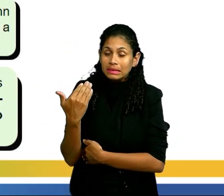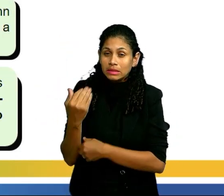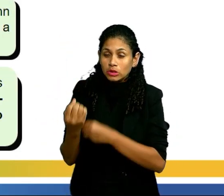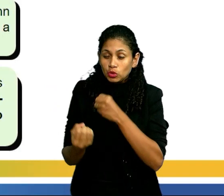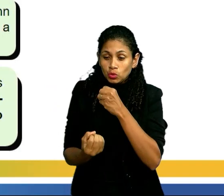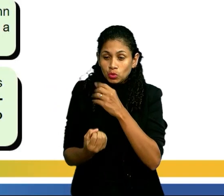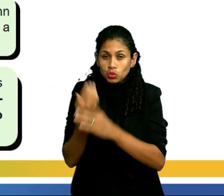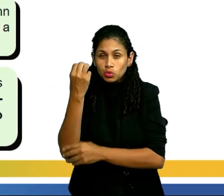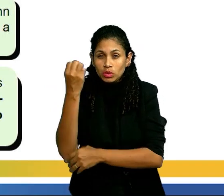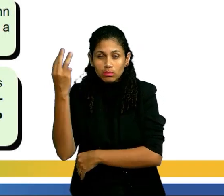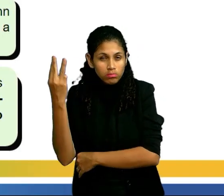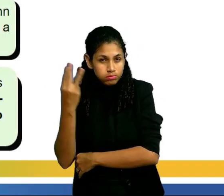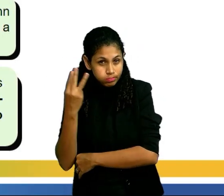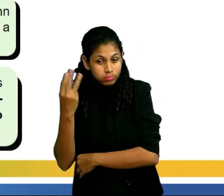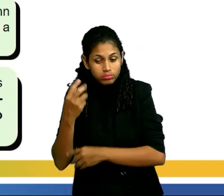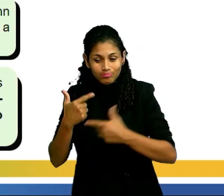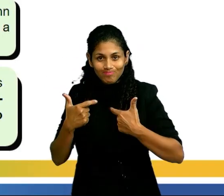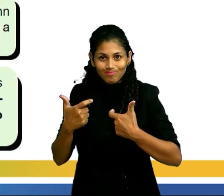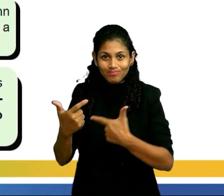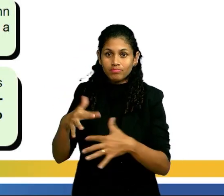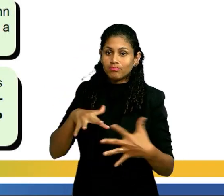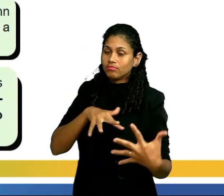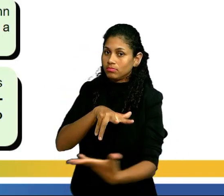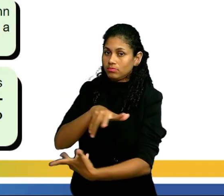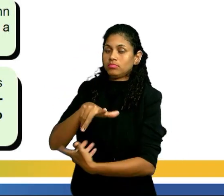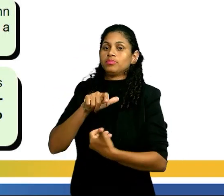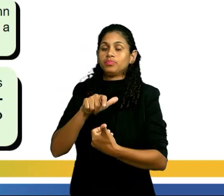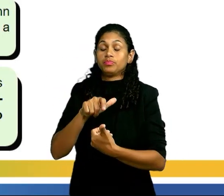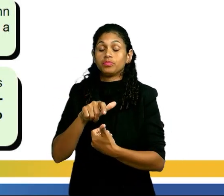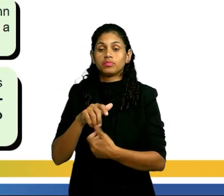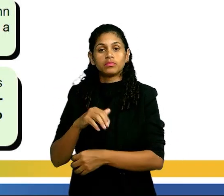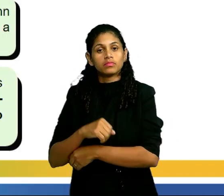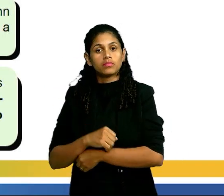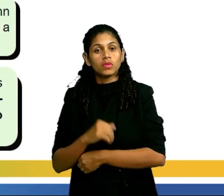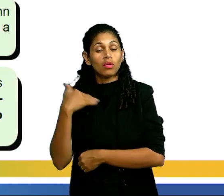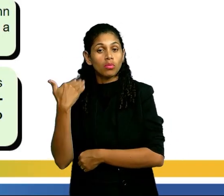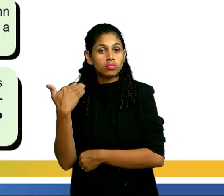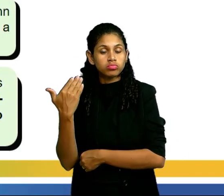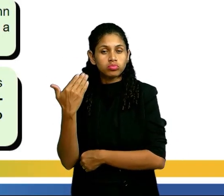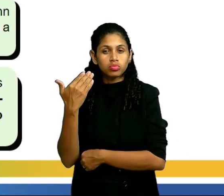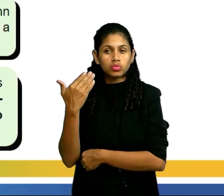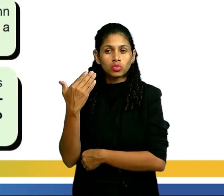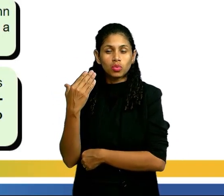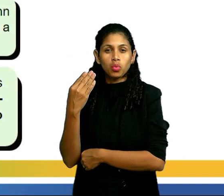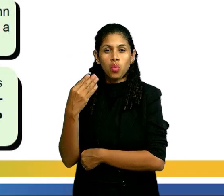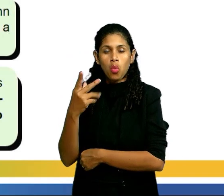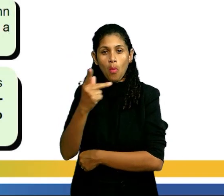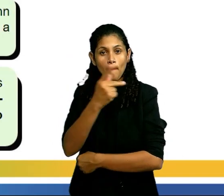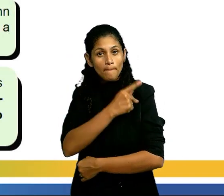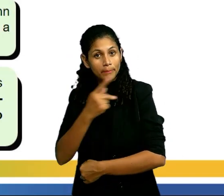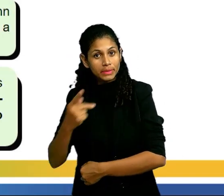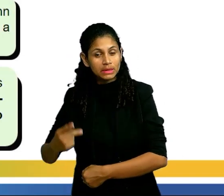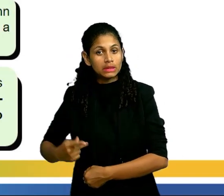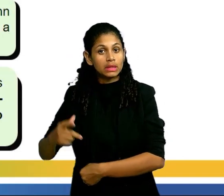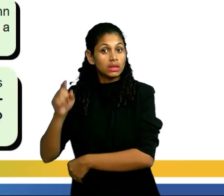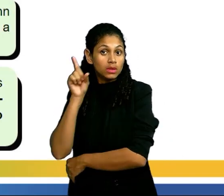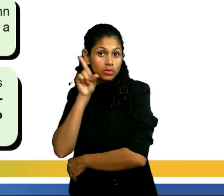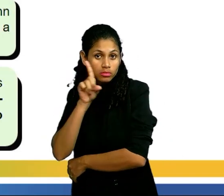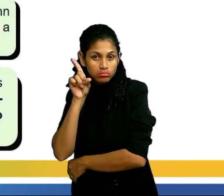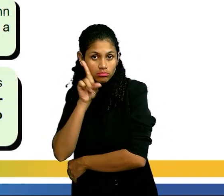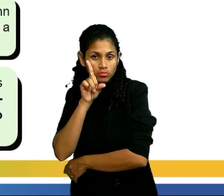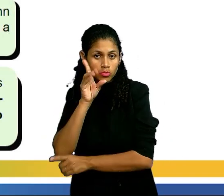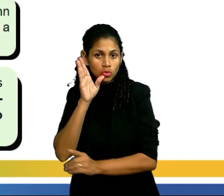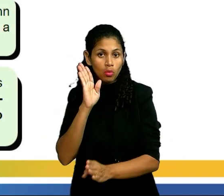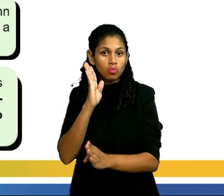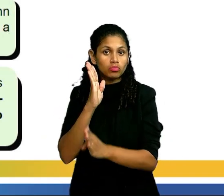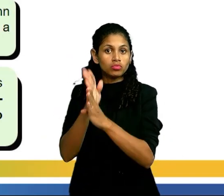Mundial. Quando o presidente americano John Kennedy descobriu, né, essas bases e esses